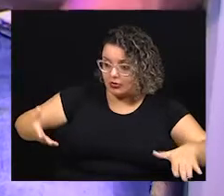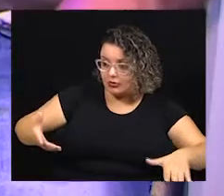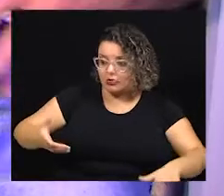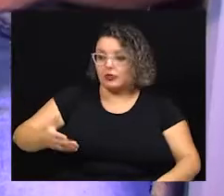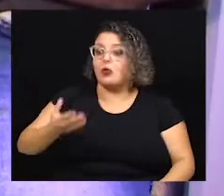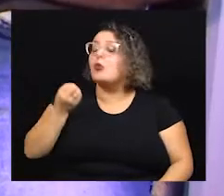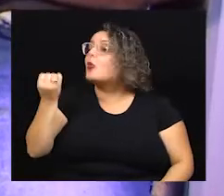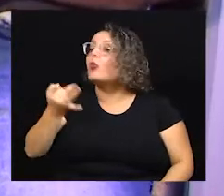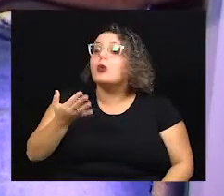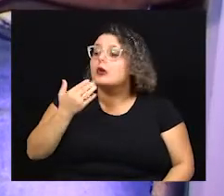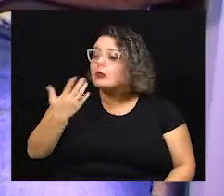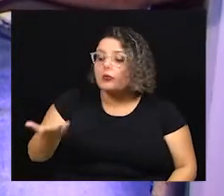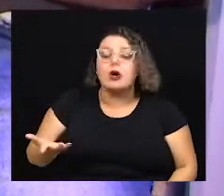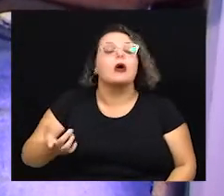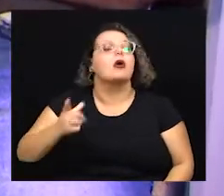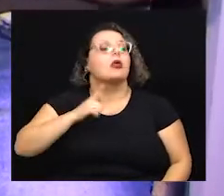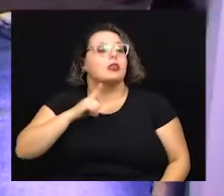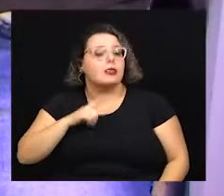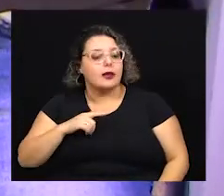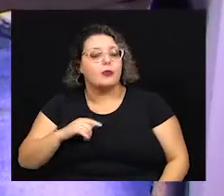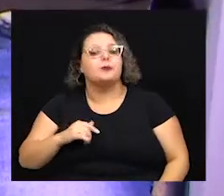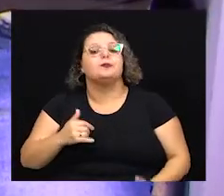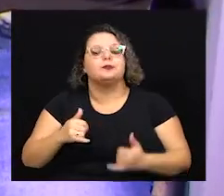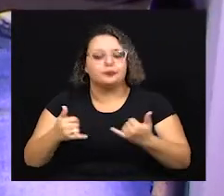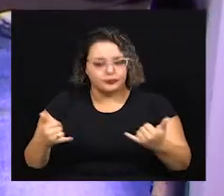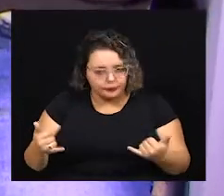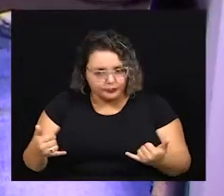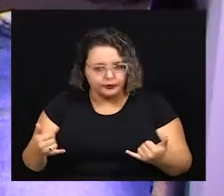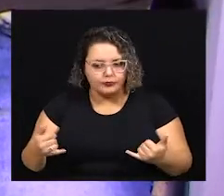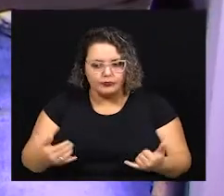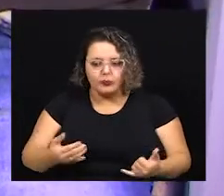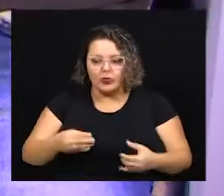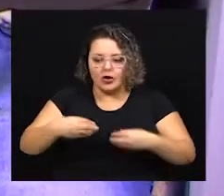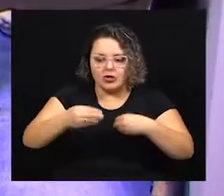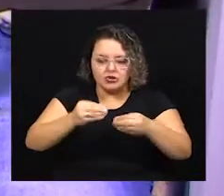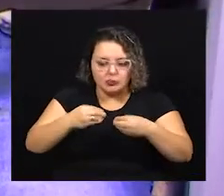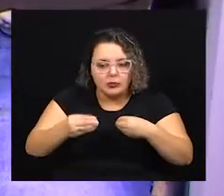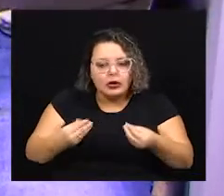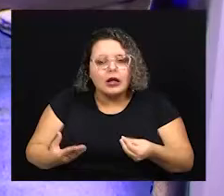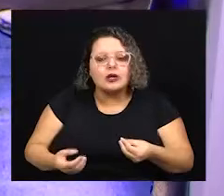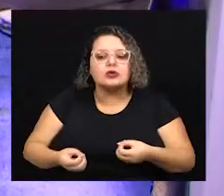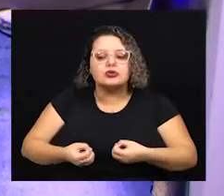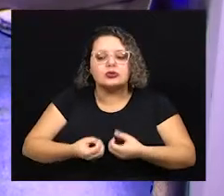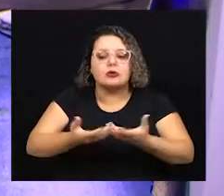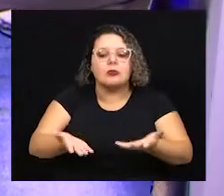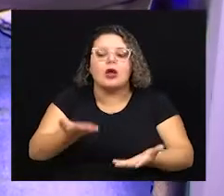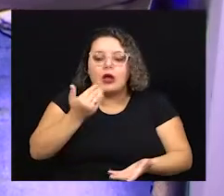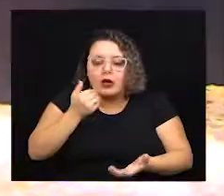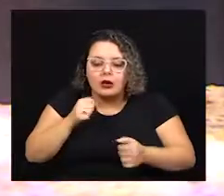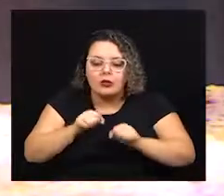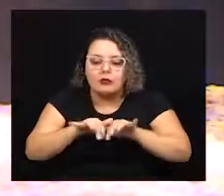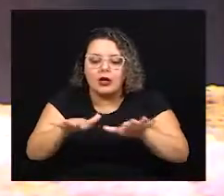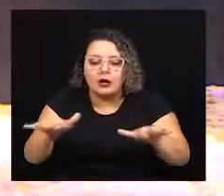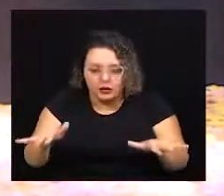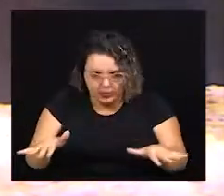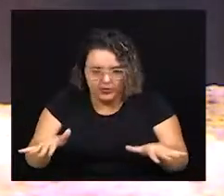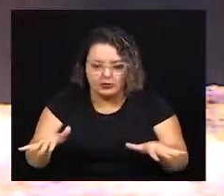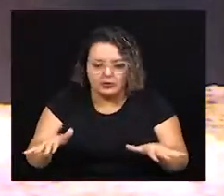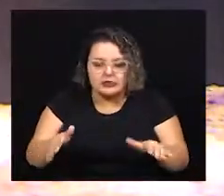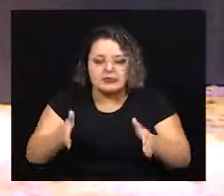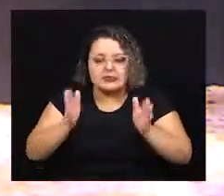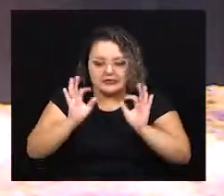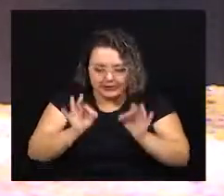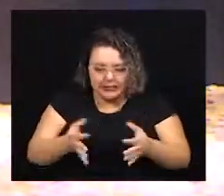Olha só. É um equipamento analógico, é uma engrenagem de plástico, porque a água pode passar umidade, etc. Existem